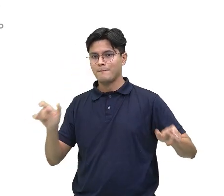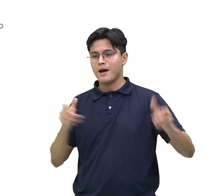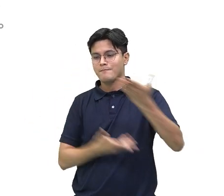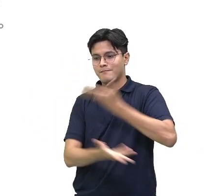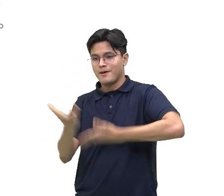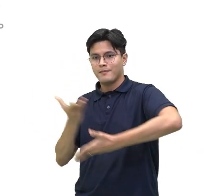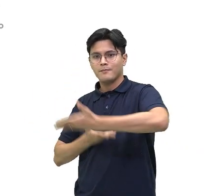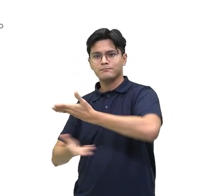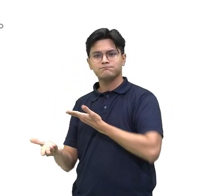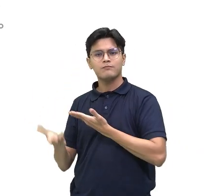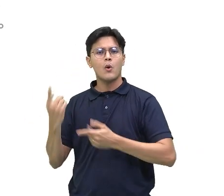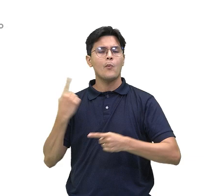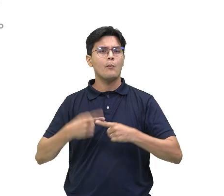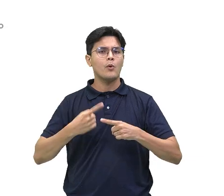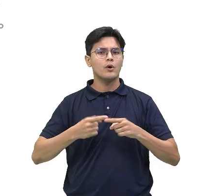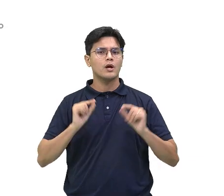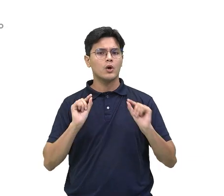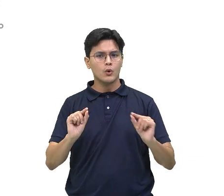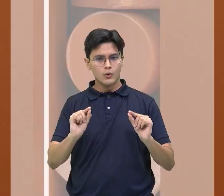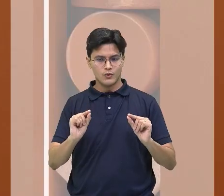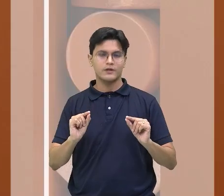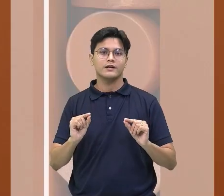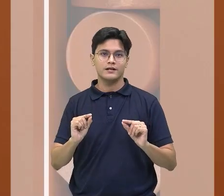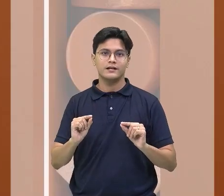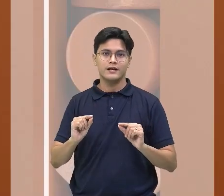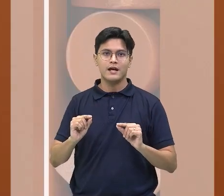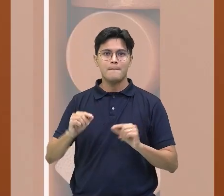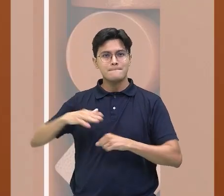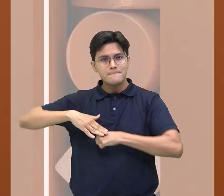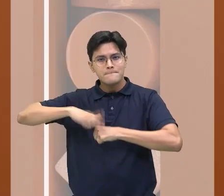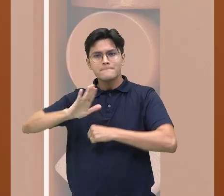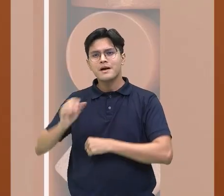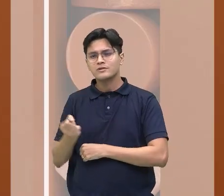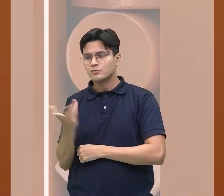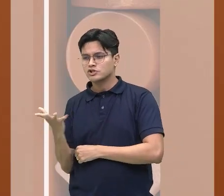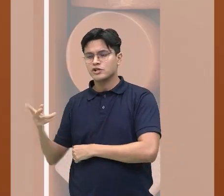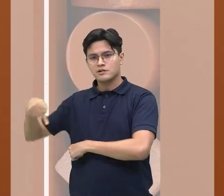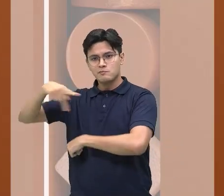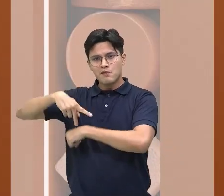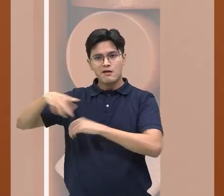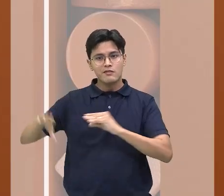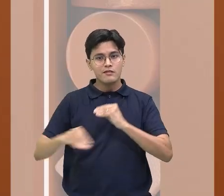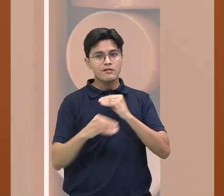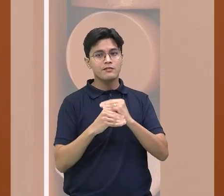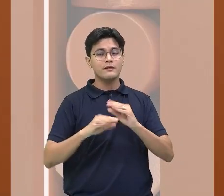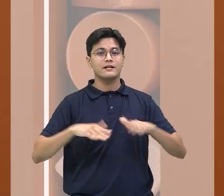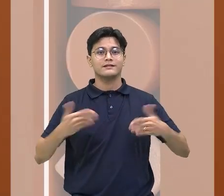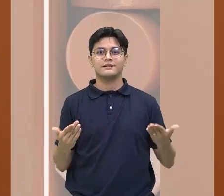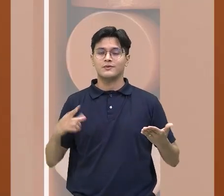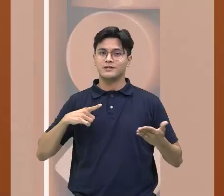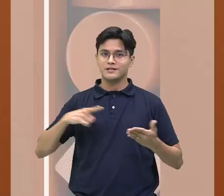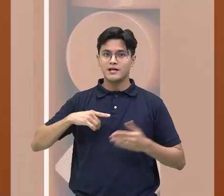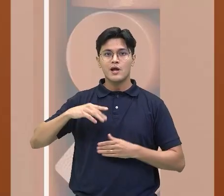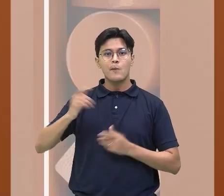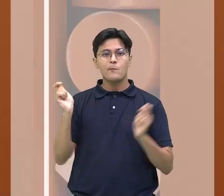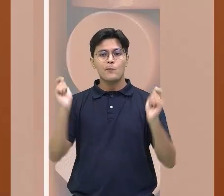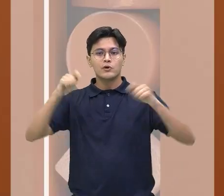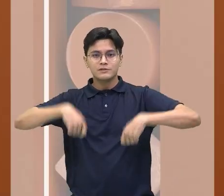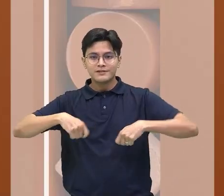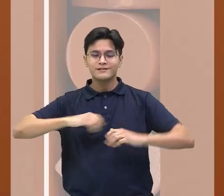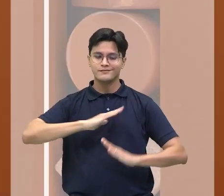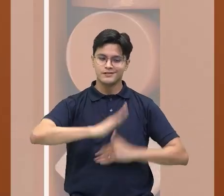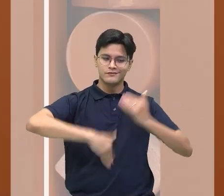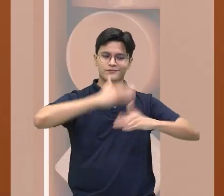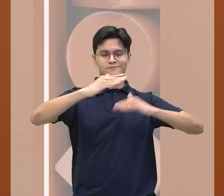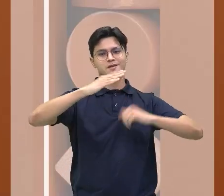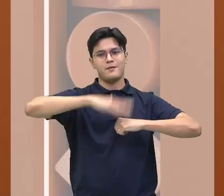Porque como está juntando cada vez mais países, então tem aí a possibilidade do desenvolvimento cada vez